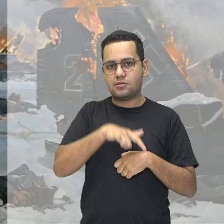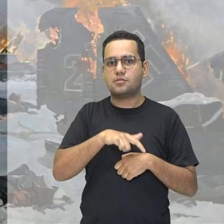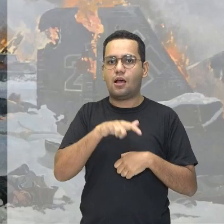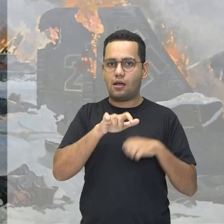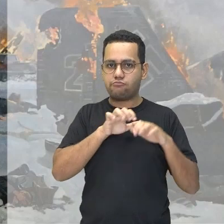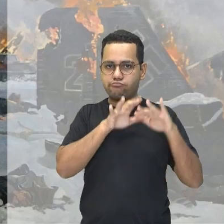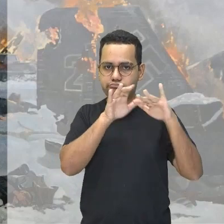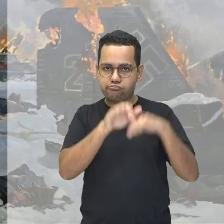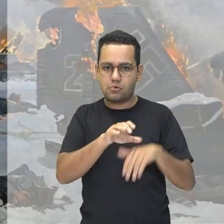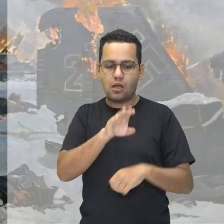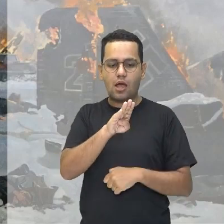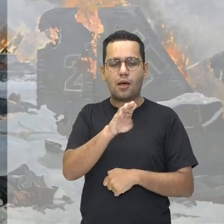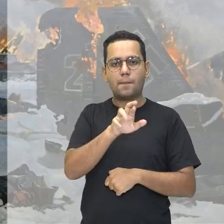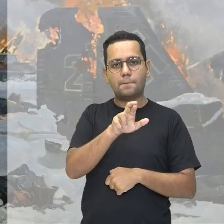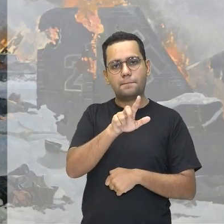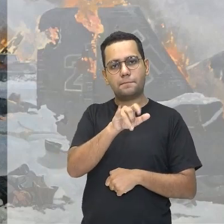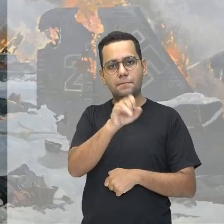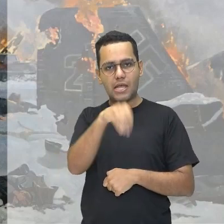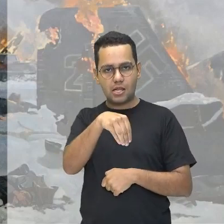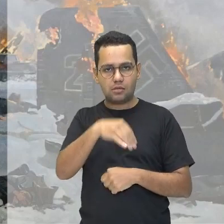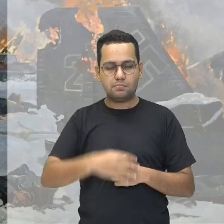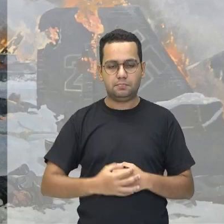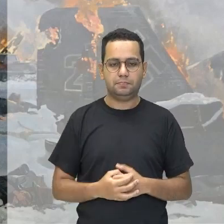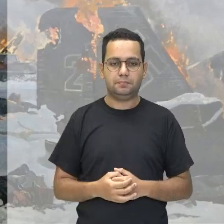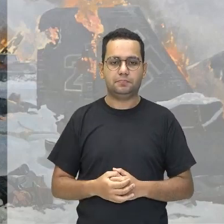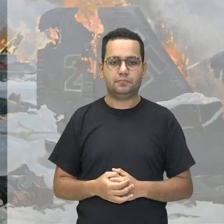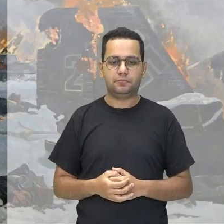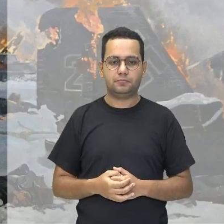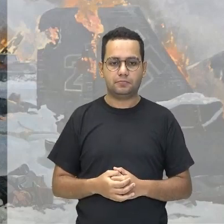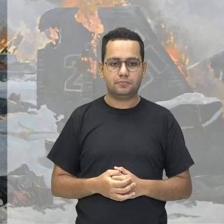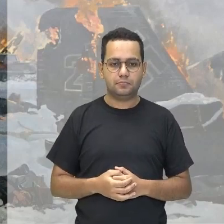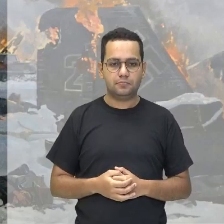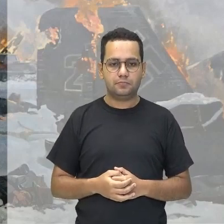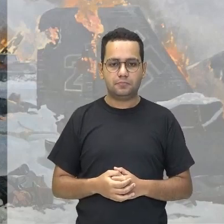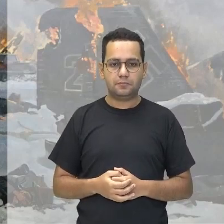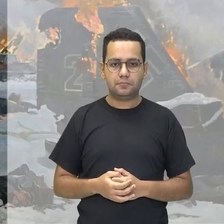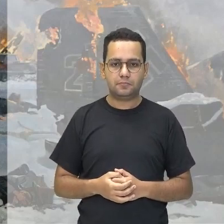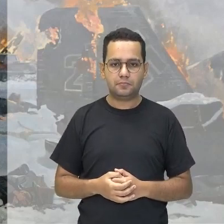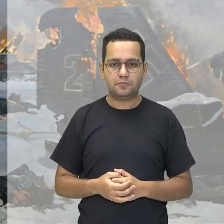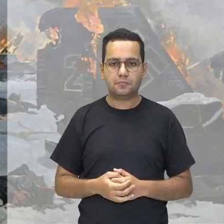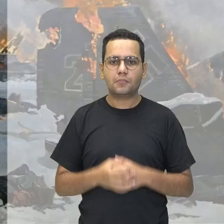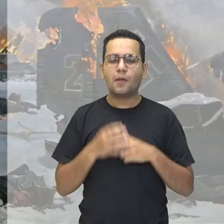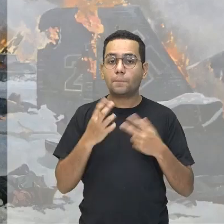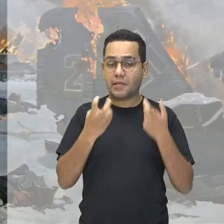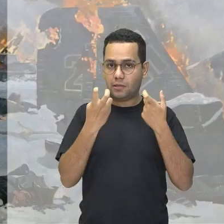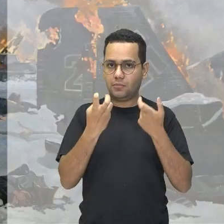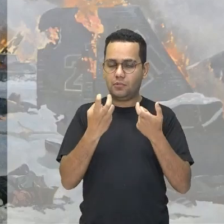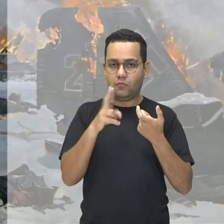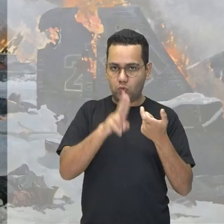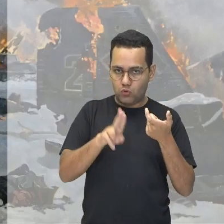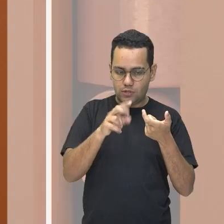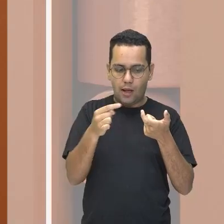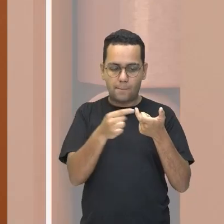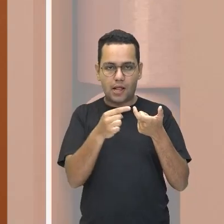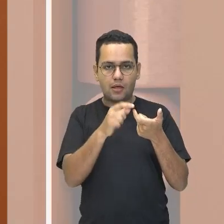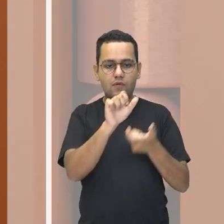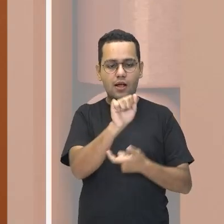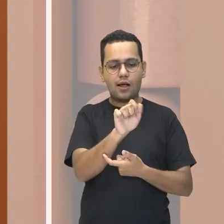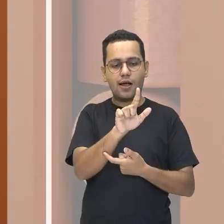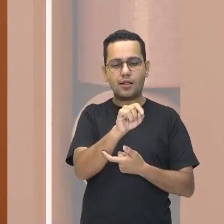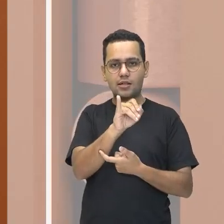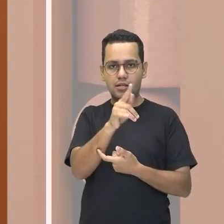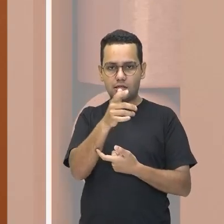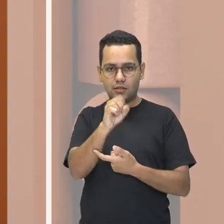Berlim. Nota-se, galera, que nesse momento a gente vai começar a usar o termo aliados, que nada mais é do que a junção